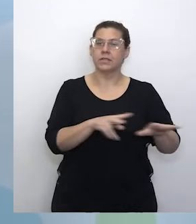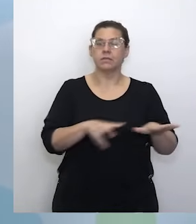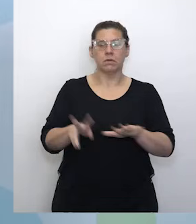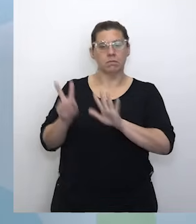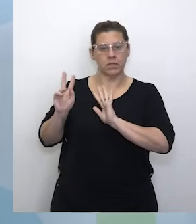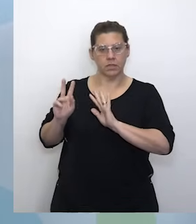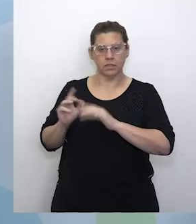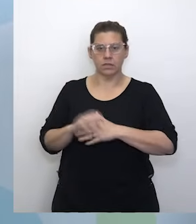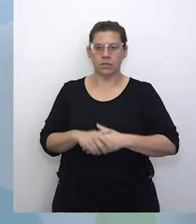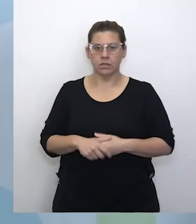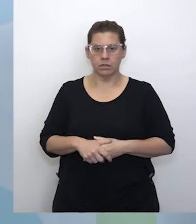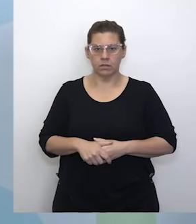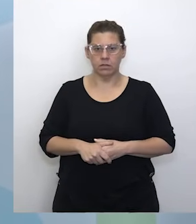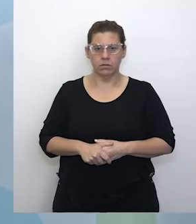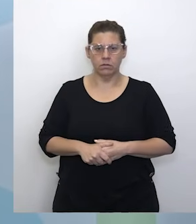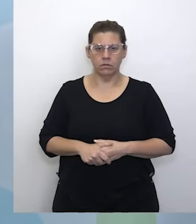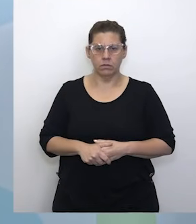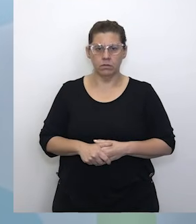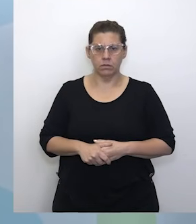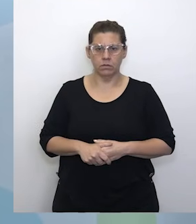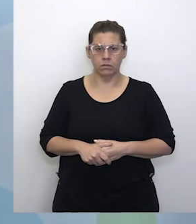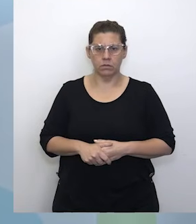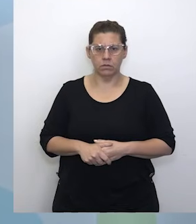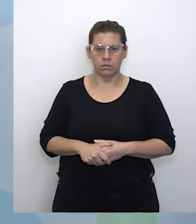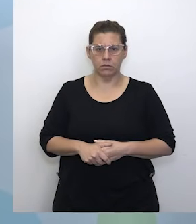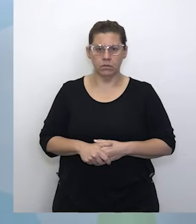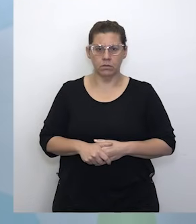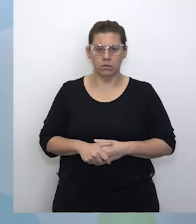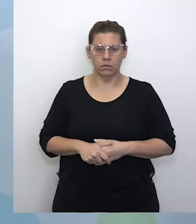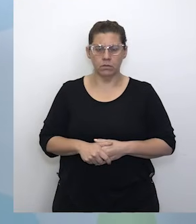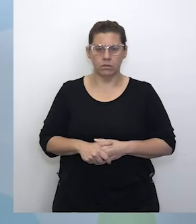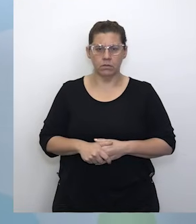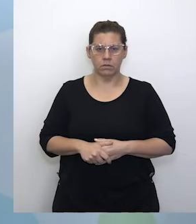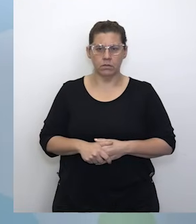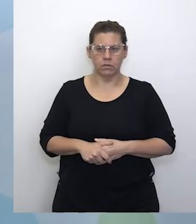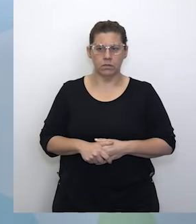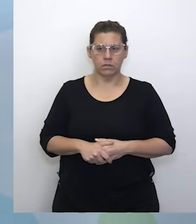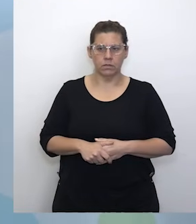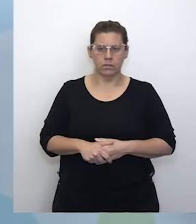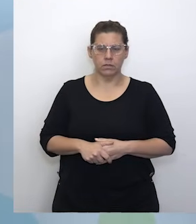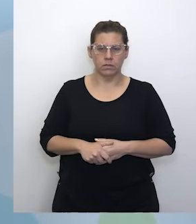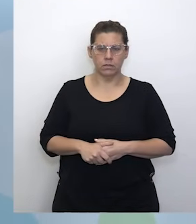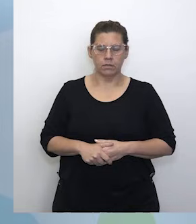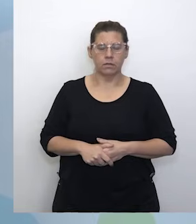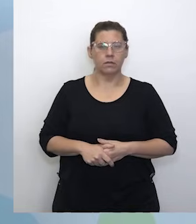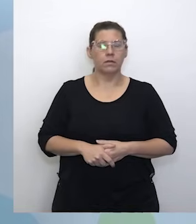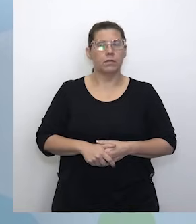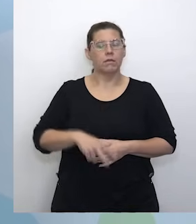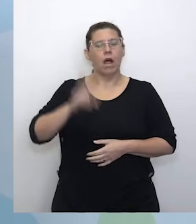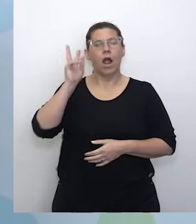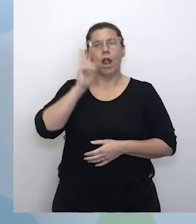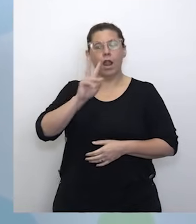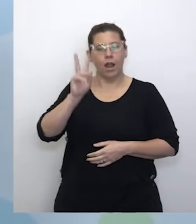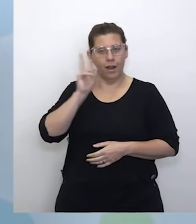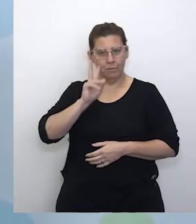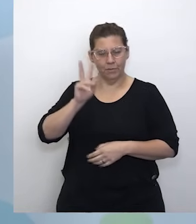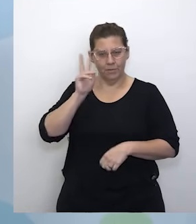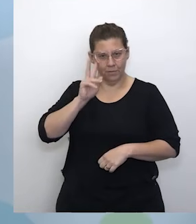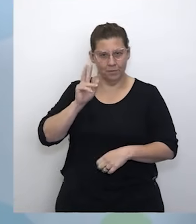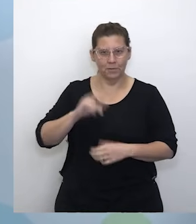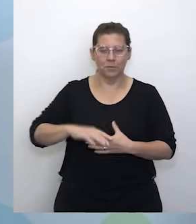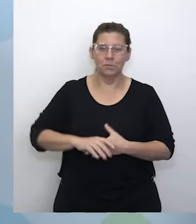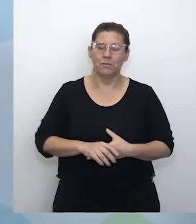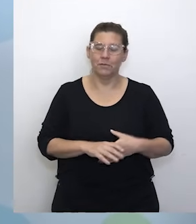passada começa a matéria nova. A gente está fazendo uma revisão, o professor Edjoel falou que a gente está fazendo uma revisão. Tem